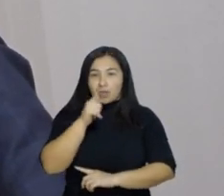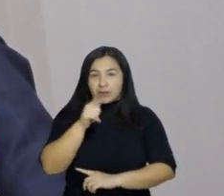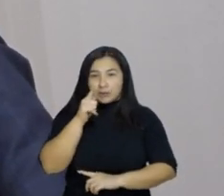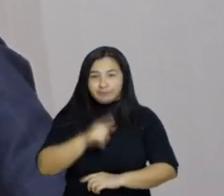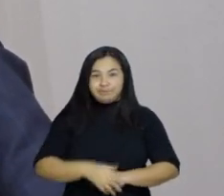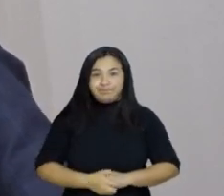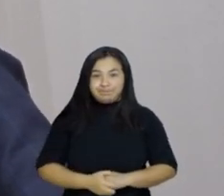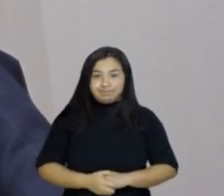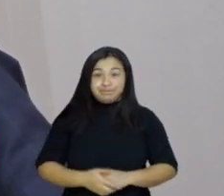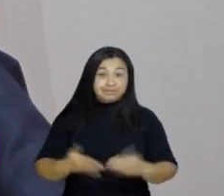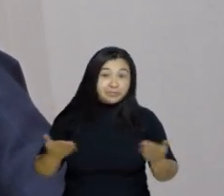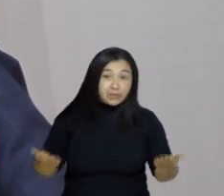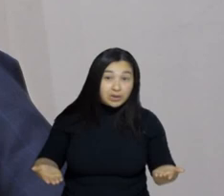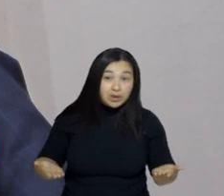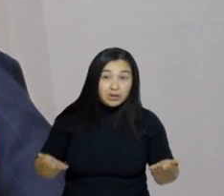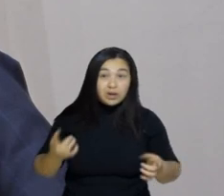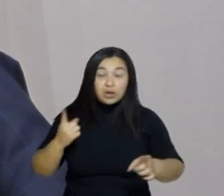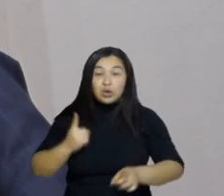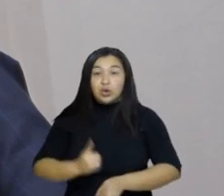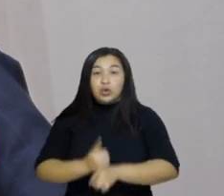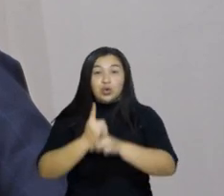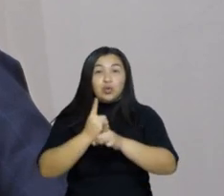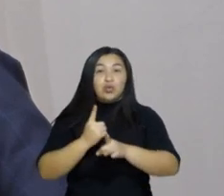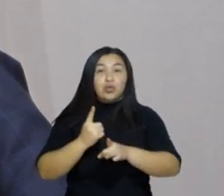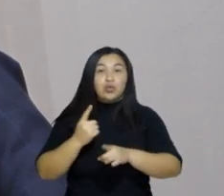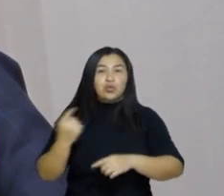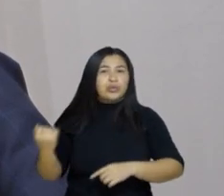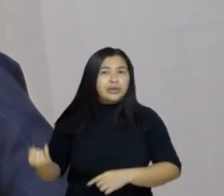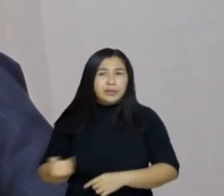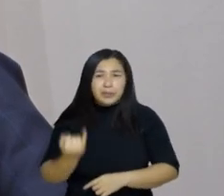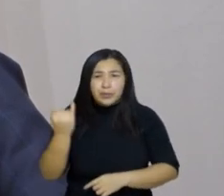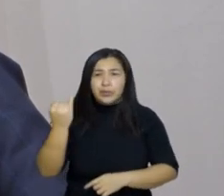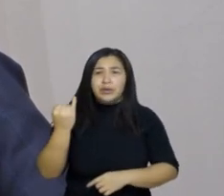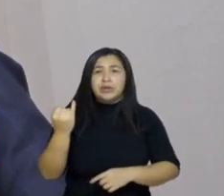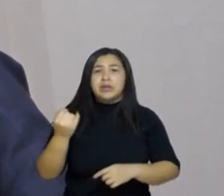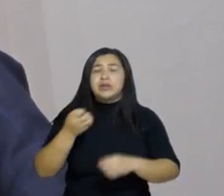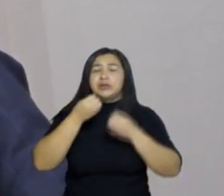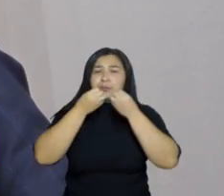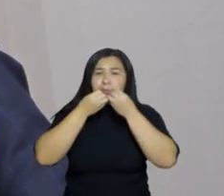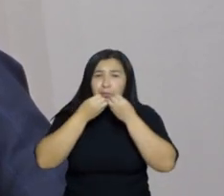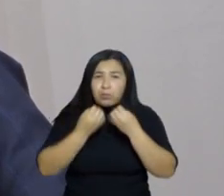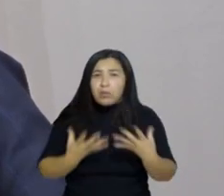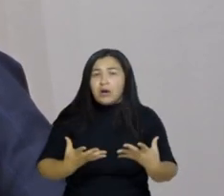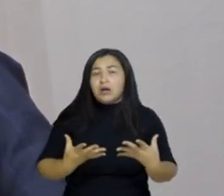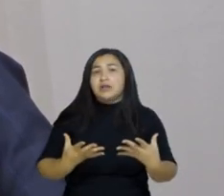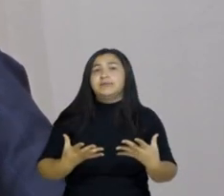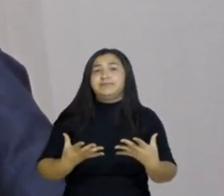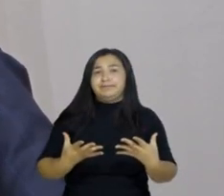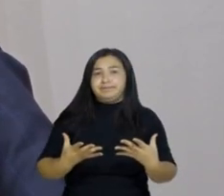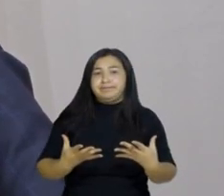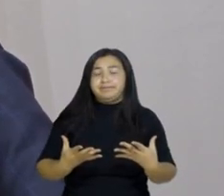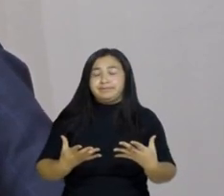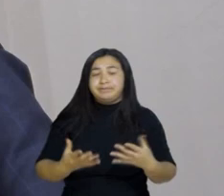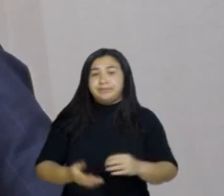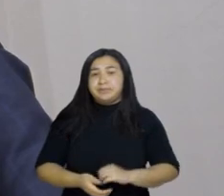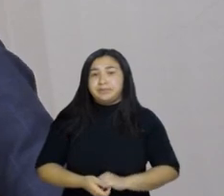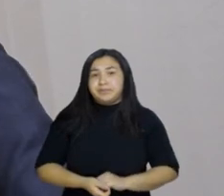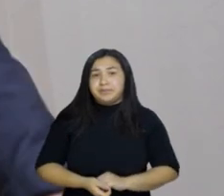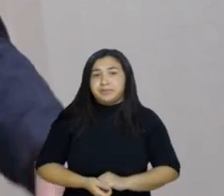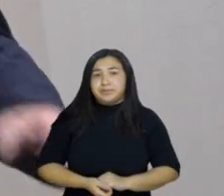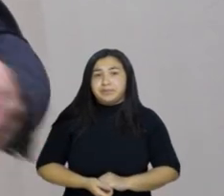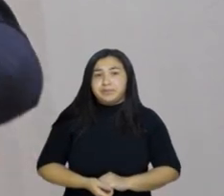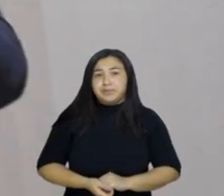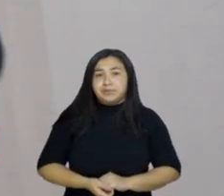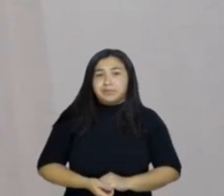Portanto, um encontro extremamente positivo, muito importante,